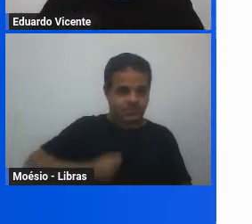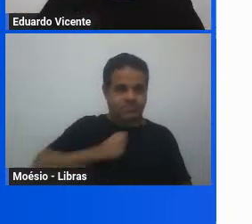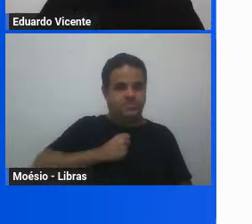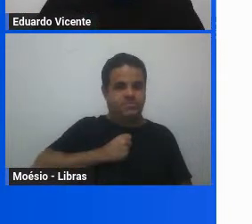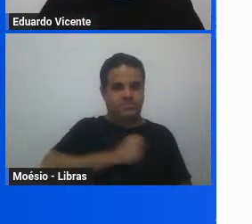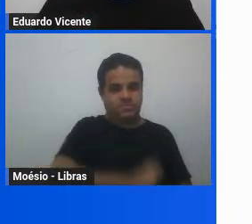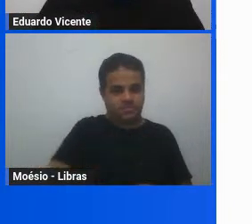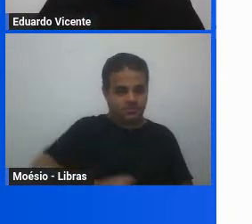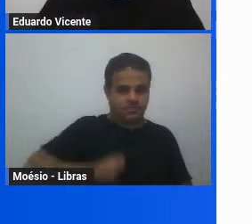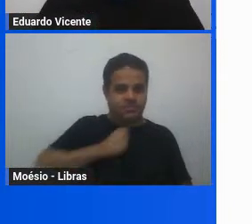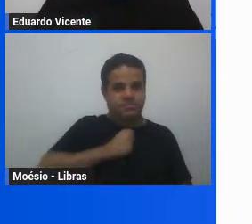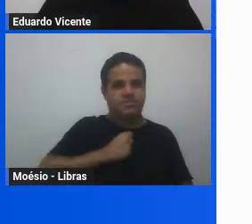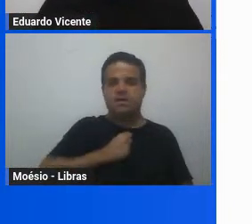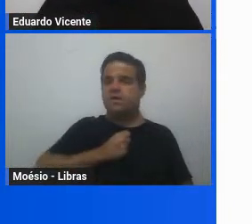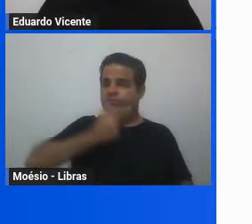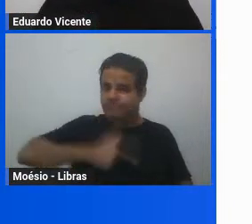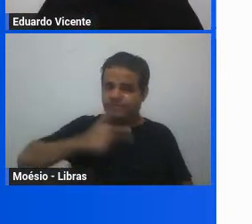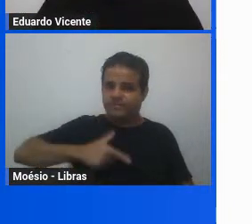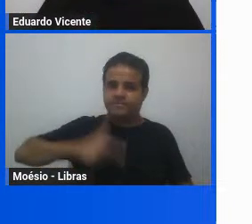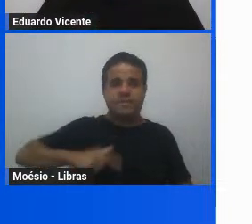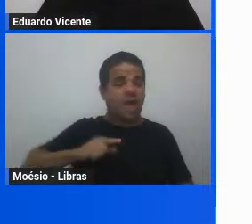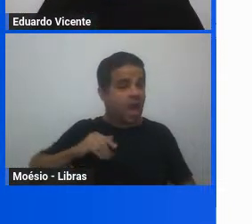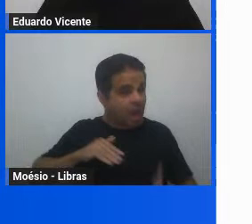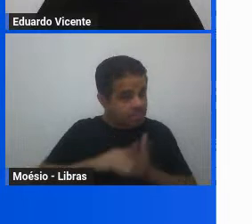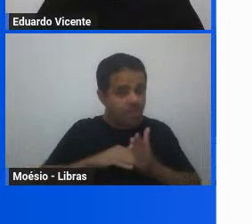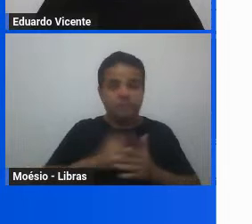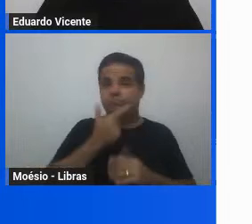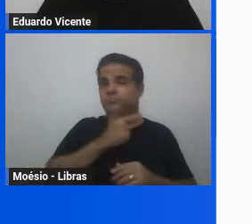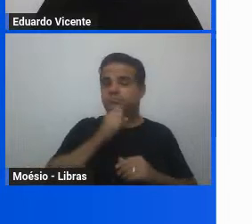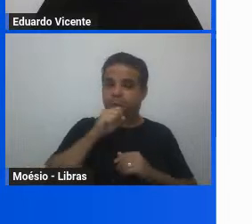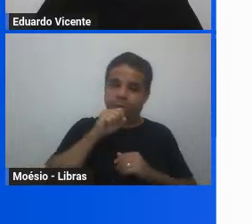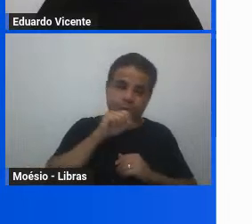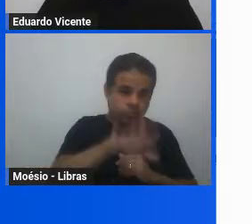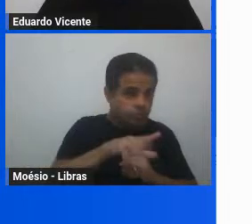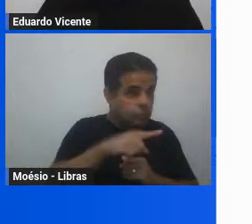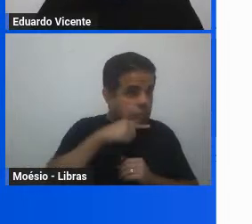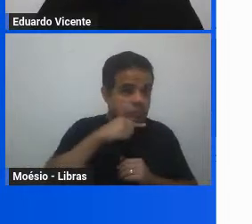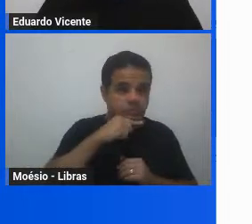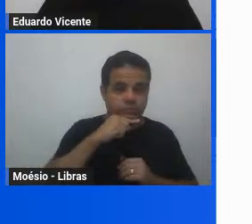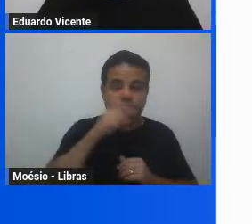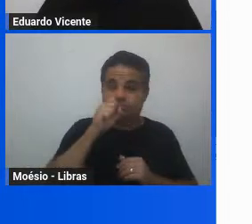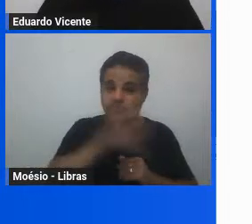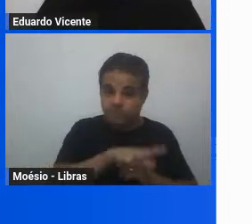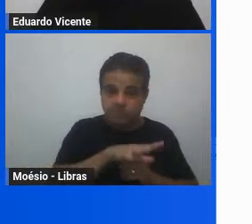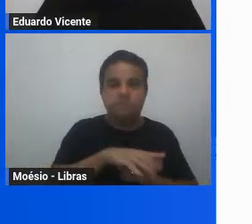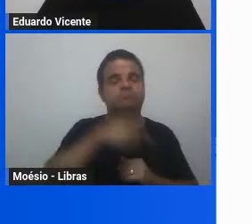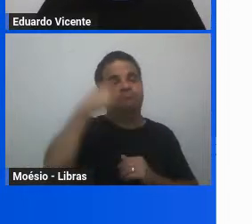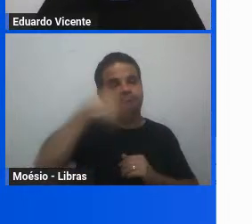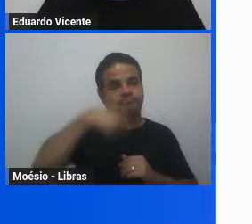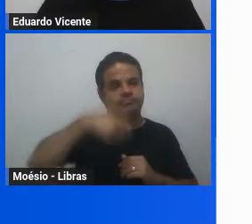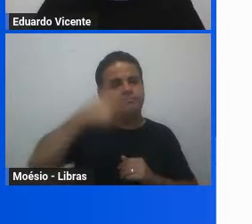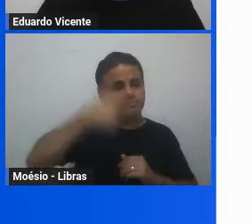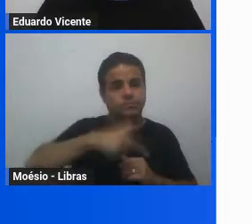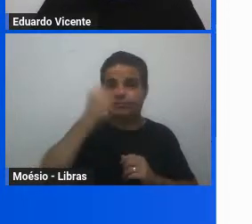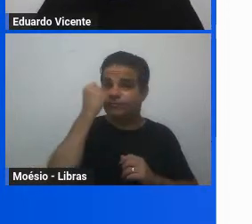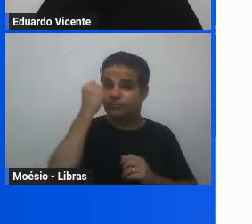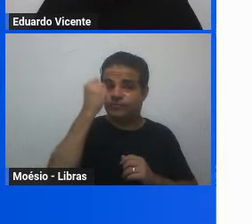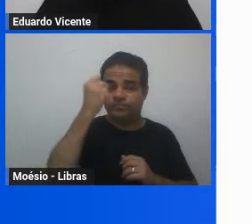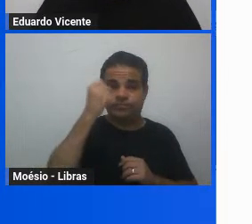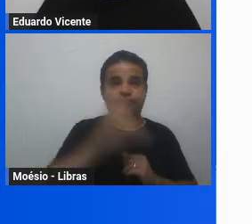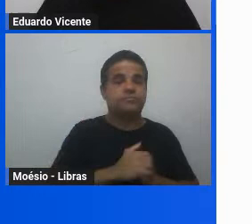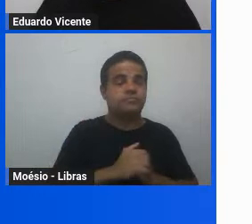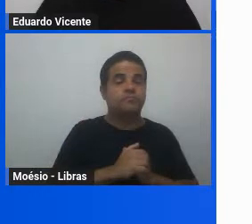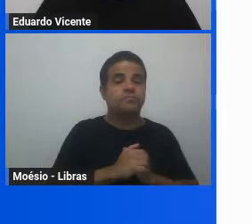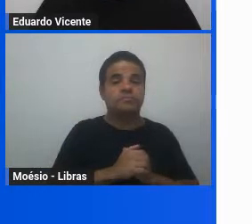vezes, até expelir. E se não expelir esse corpo, será necessário mais força. E aí, como